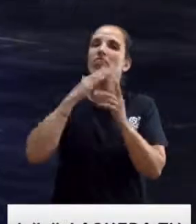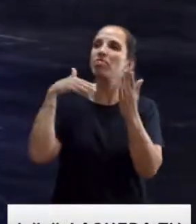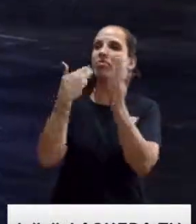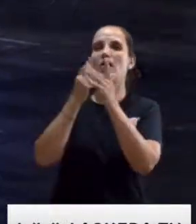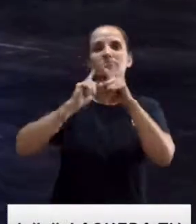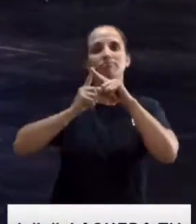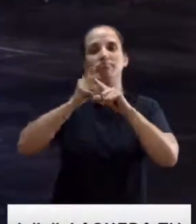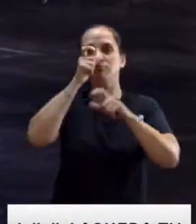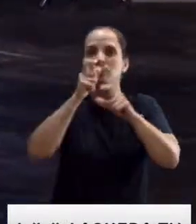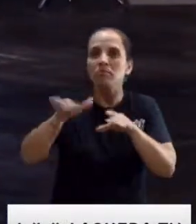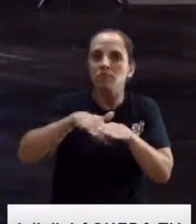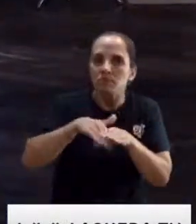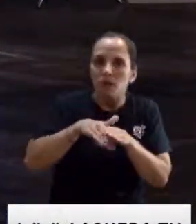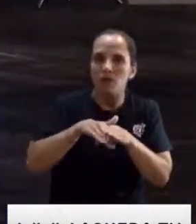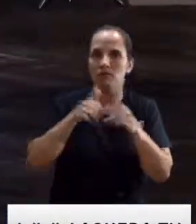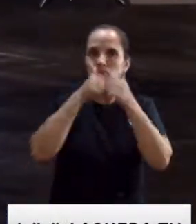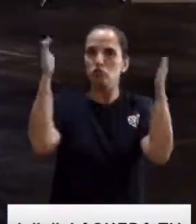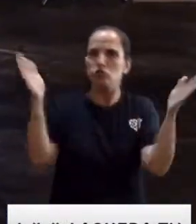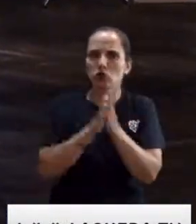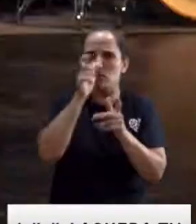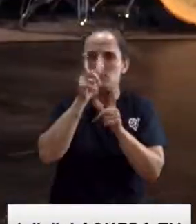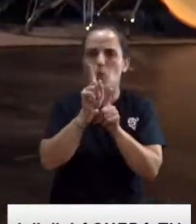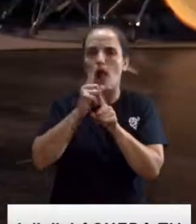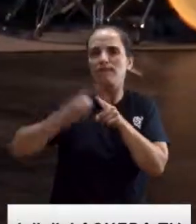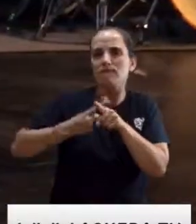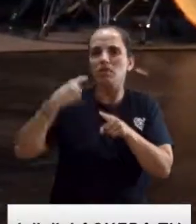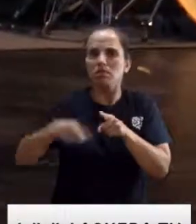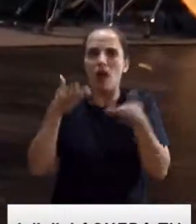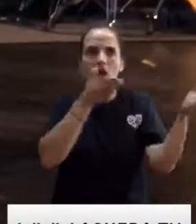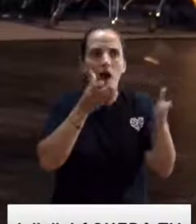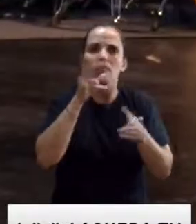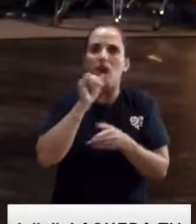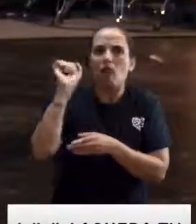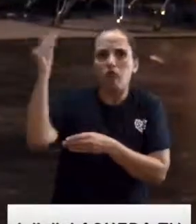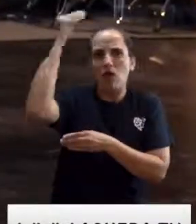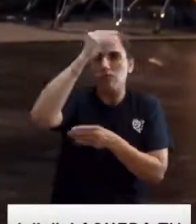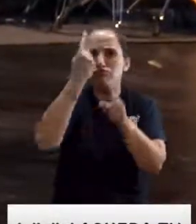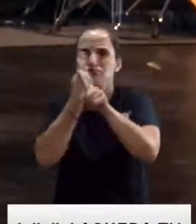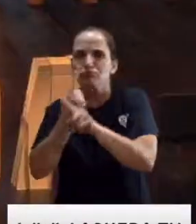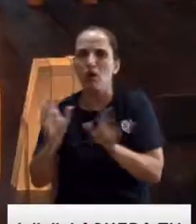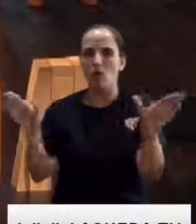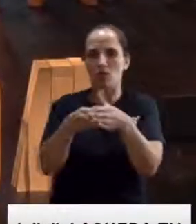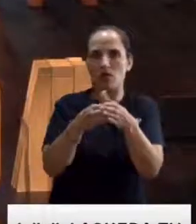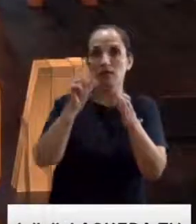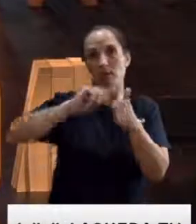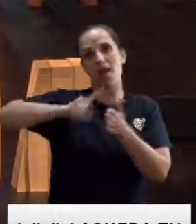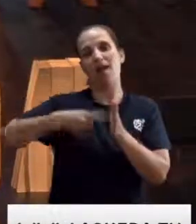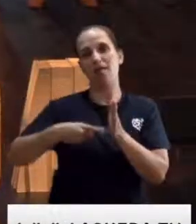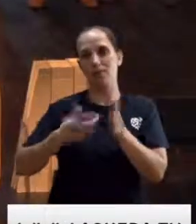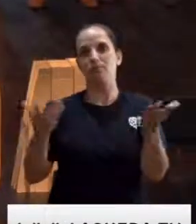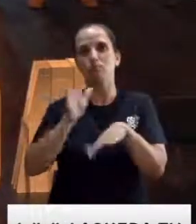homenagear a participação cidadã, todos aqueles que se mobilizam pelas suas terras, pelas suas comunidades e pelo nosso